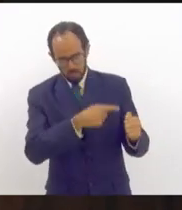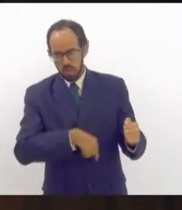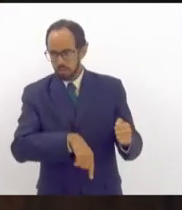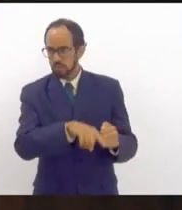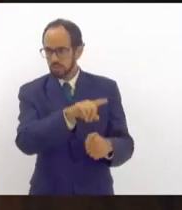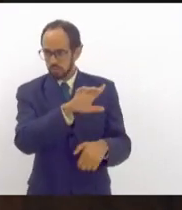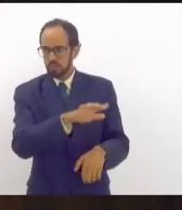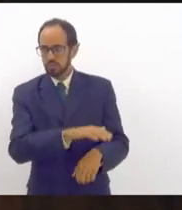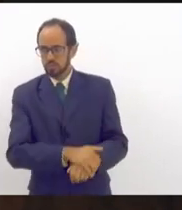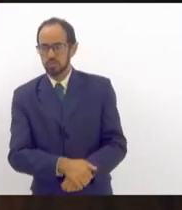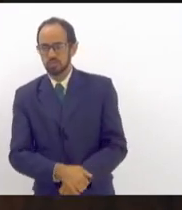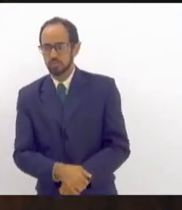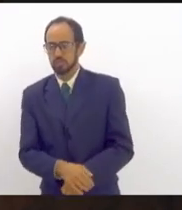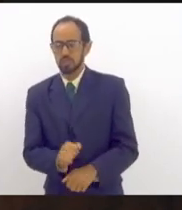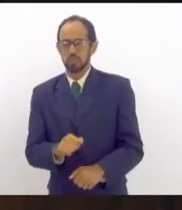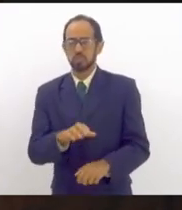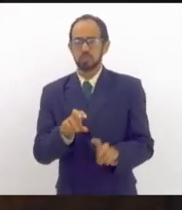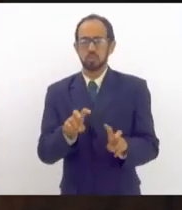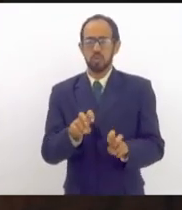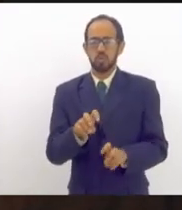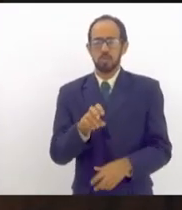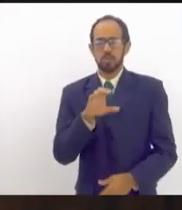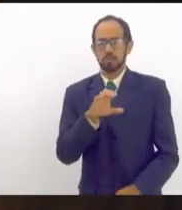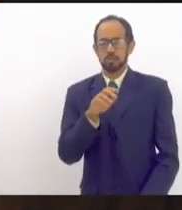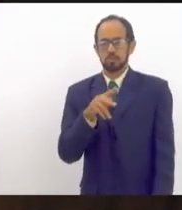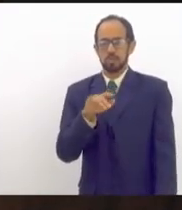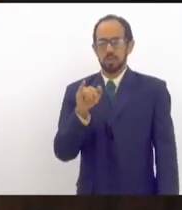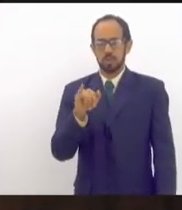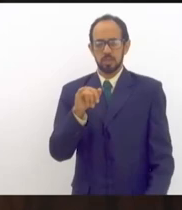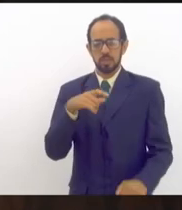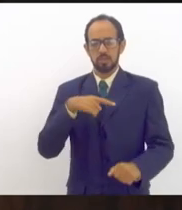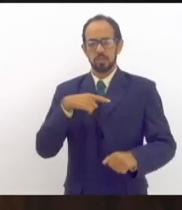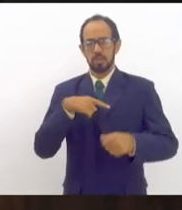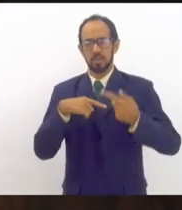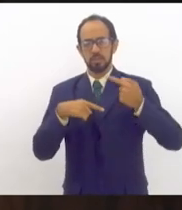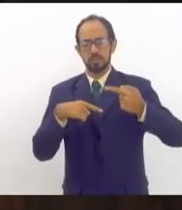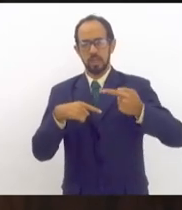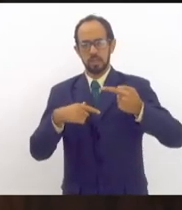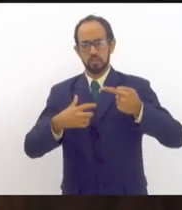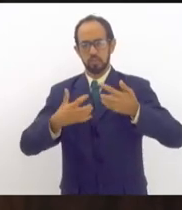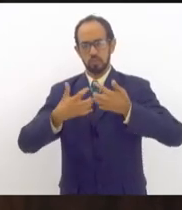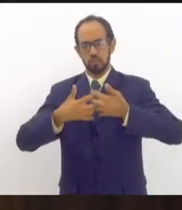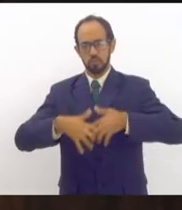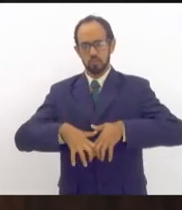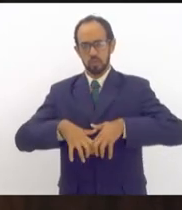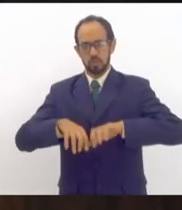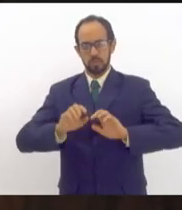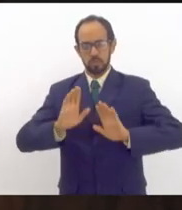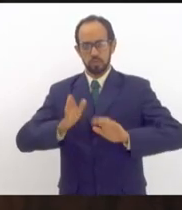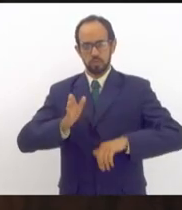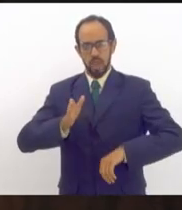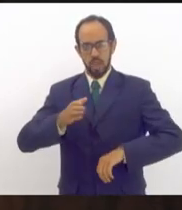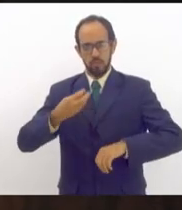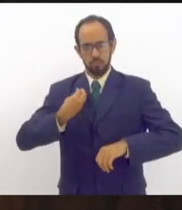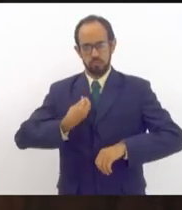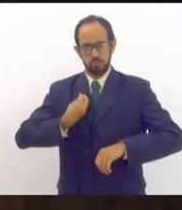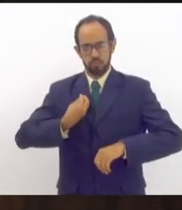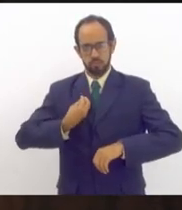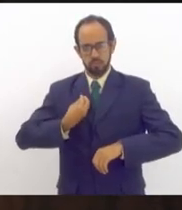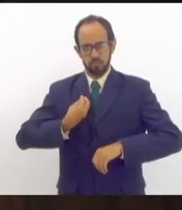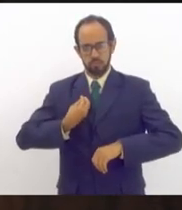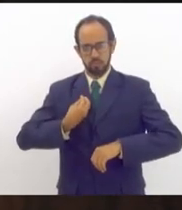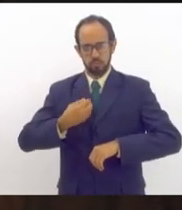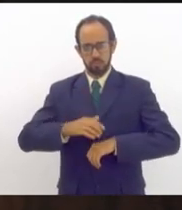anunciar sobre as epis o Marquinhos já tem sete em funcionamento publicadas já tem certo publicado